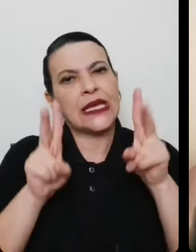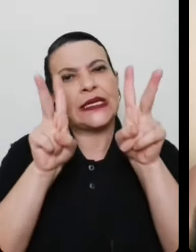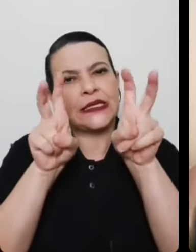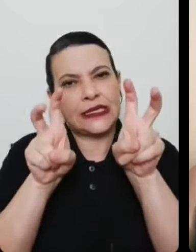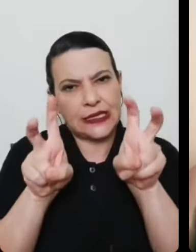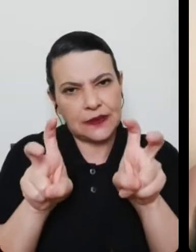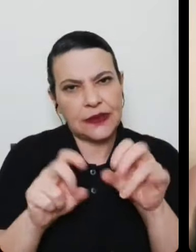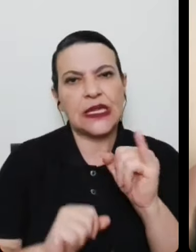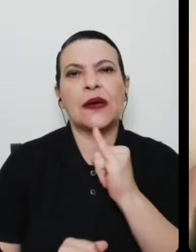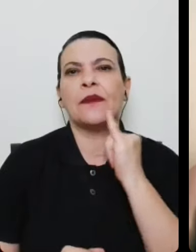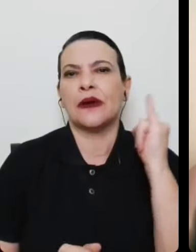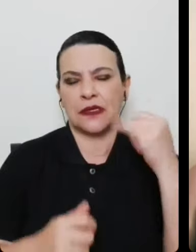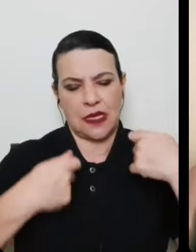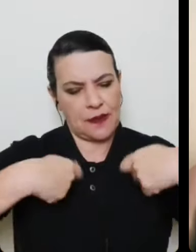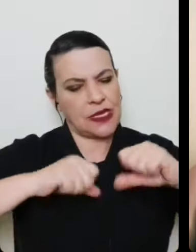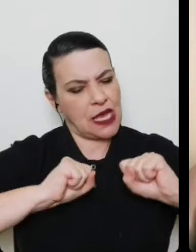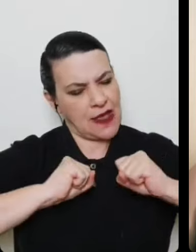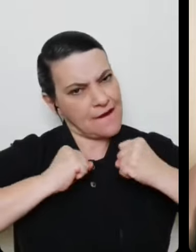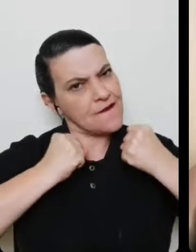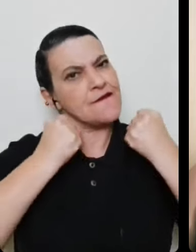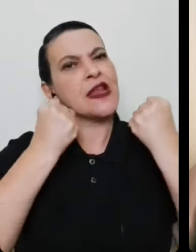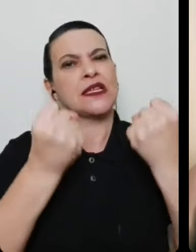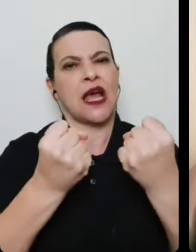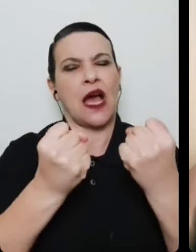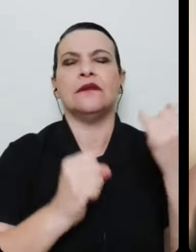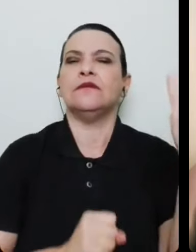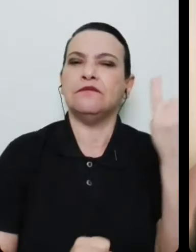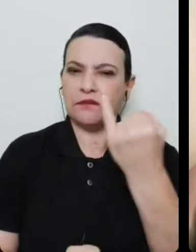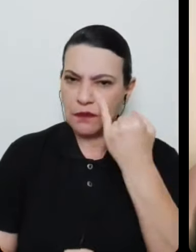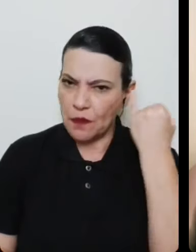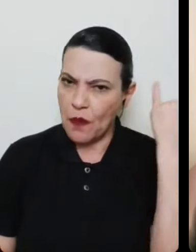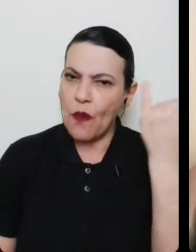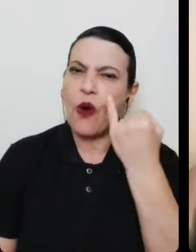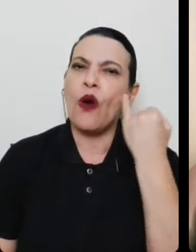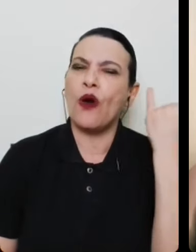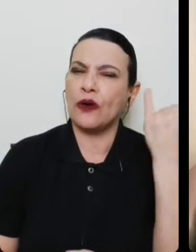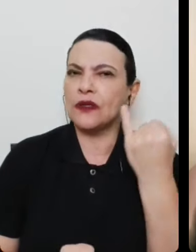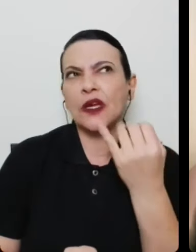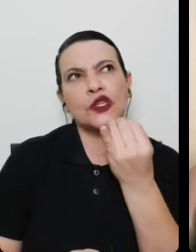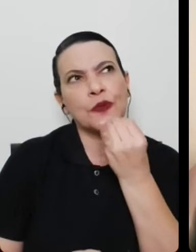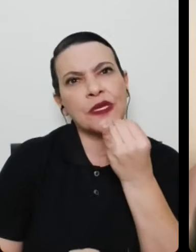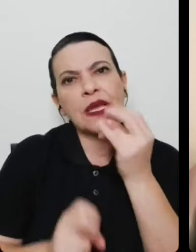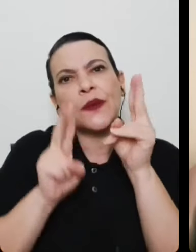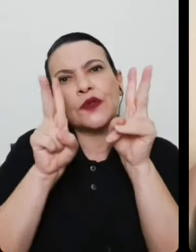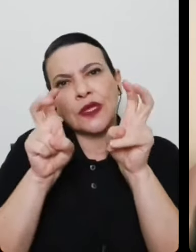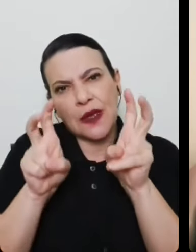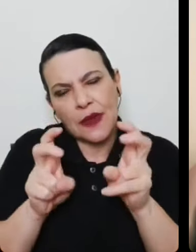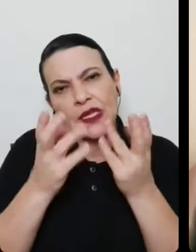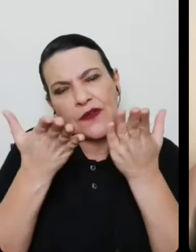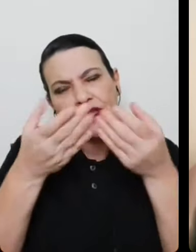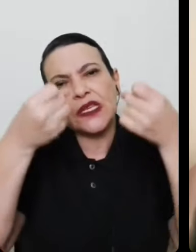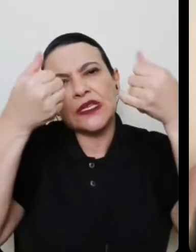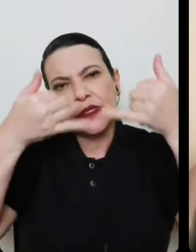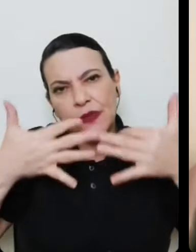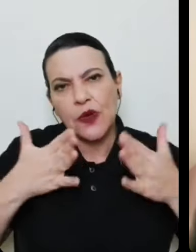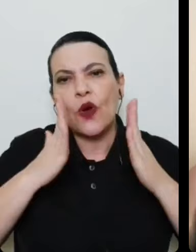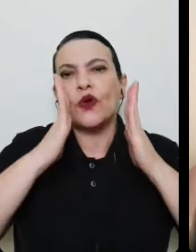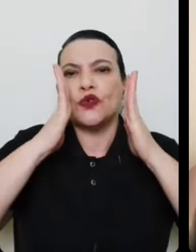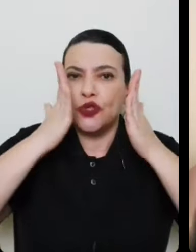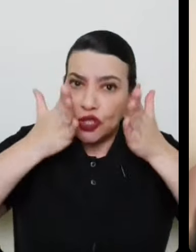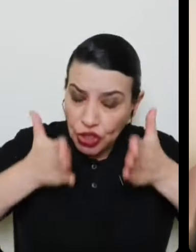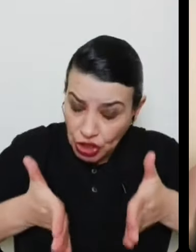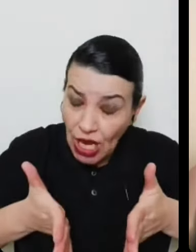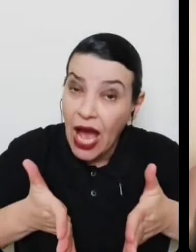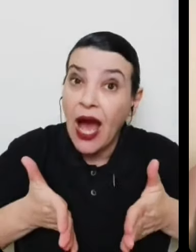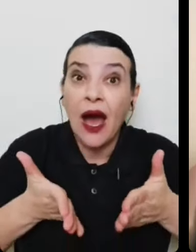ser enfrentadas, né? A gente tem que superar algumas questões, e uma delas, você bem colocou, que é trazer, né,